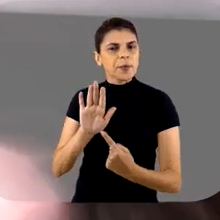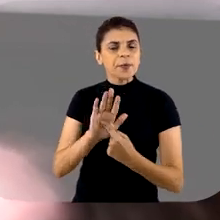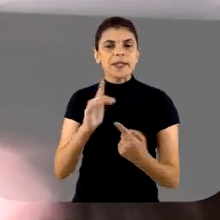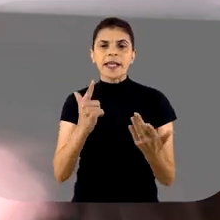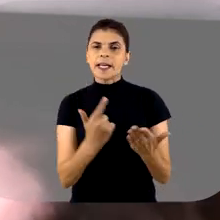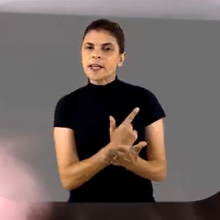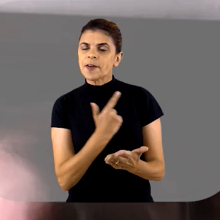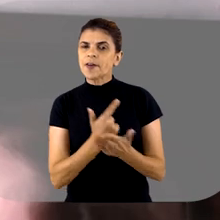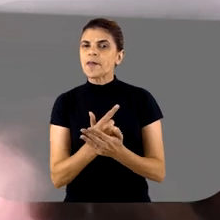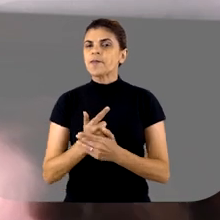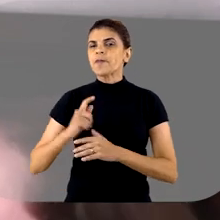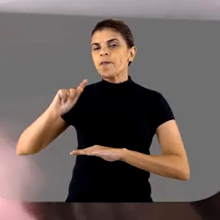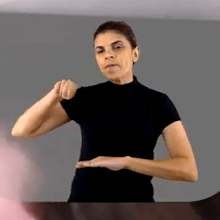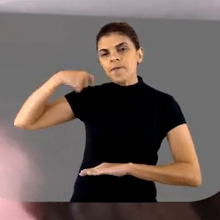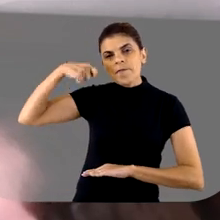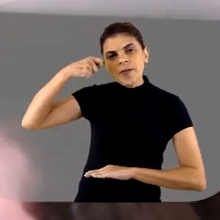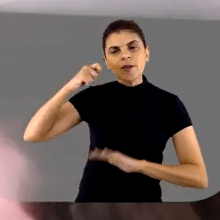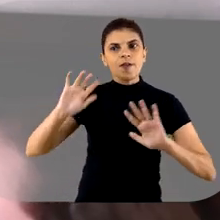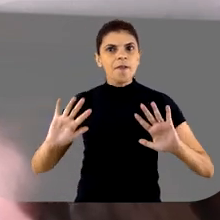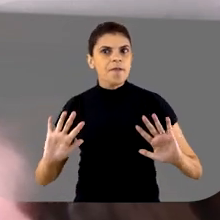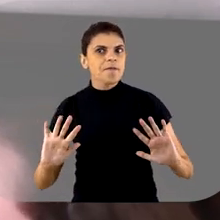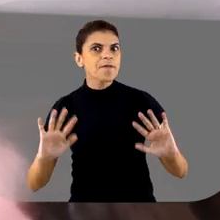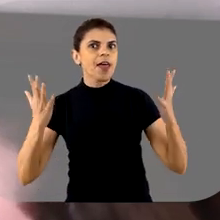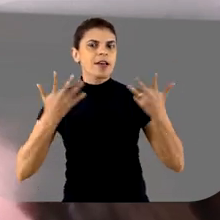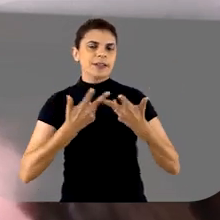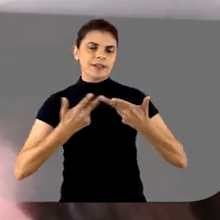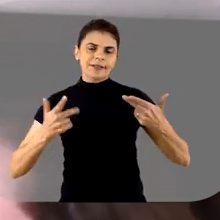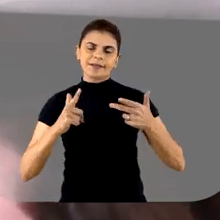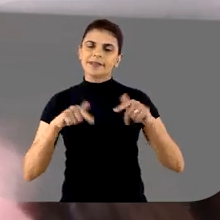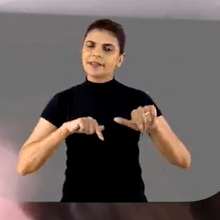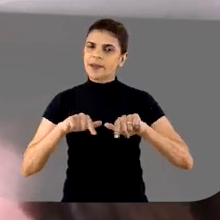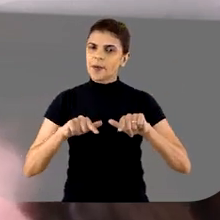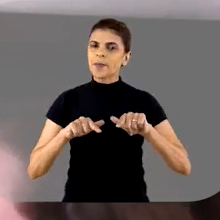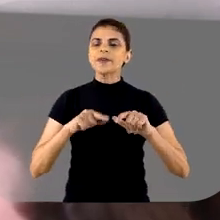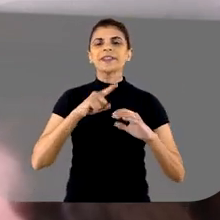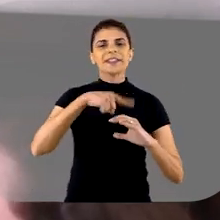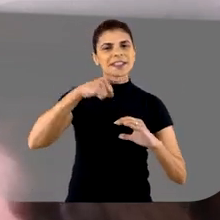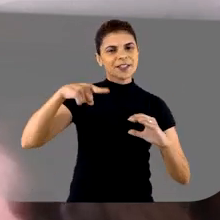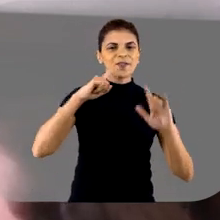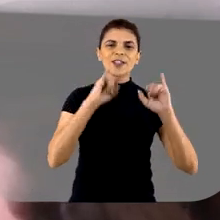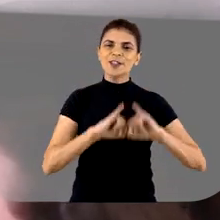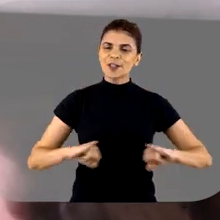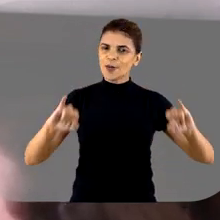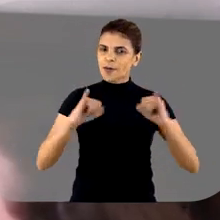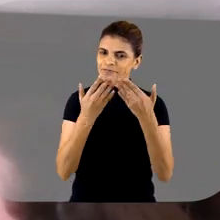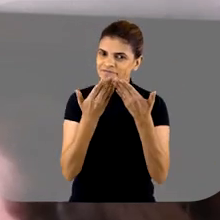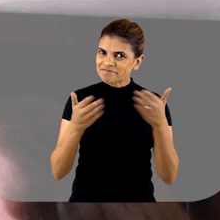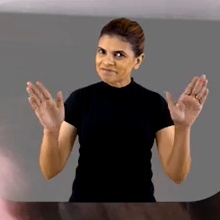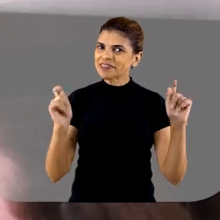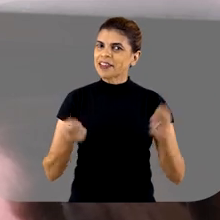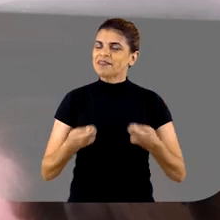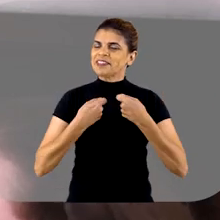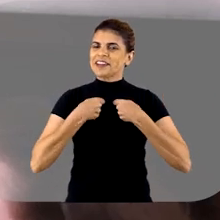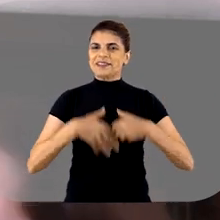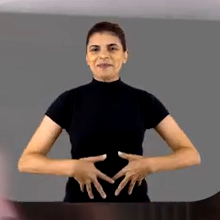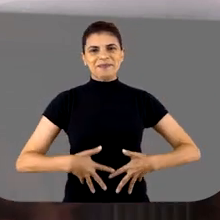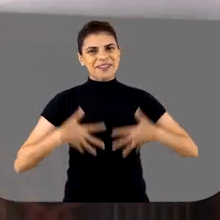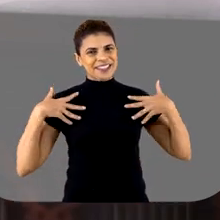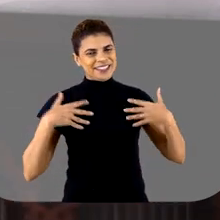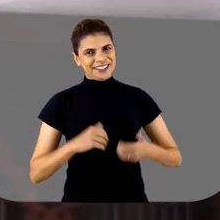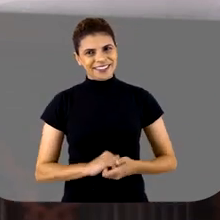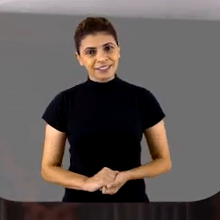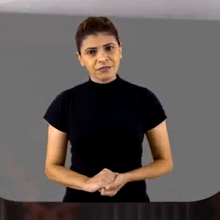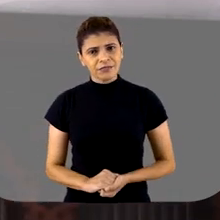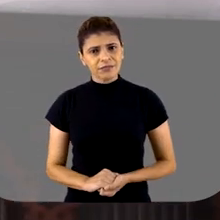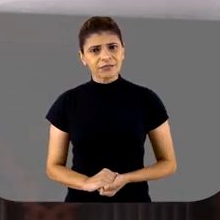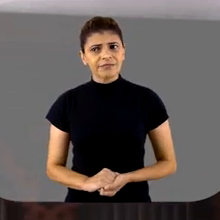livros, vídeos, eventos, enfim, trabalhar na divulgação científica de uma forma mais ampla é o que me dá prazer agora. E